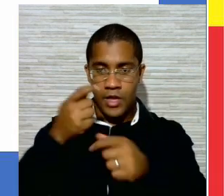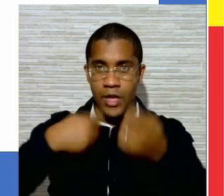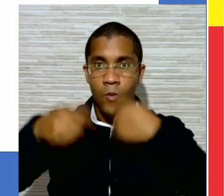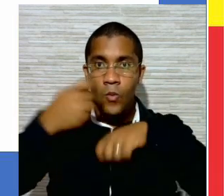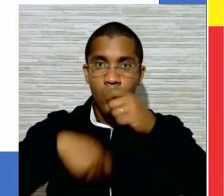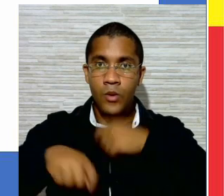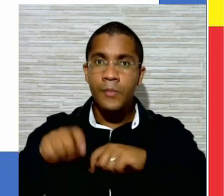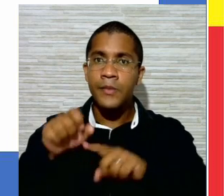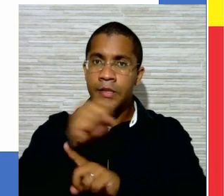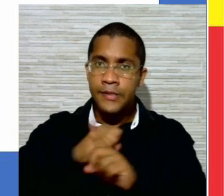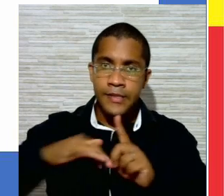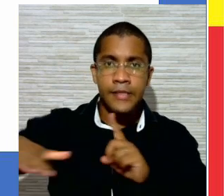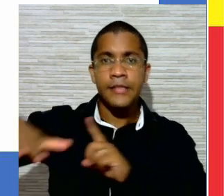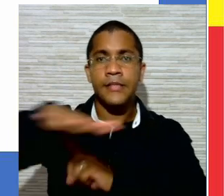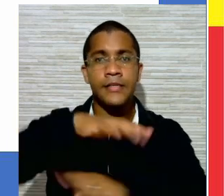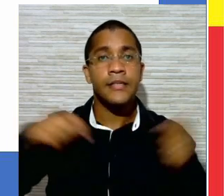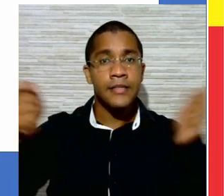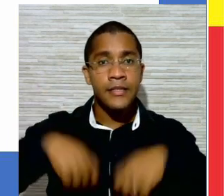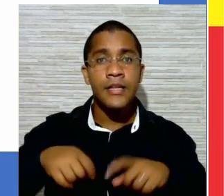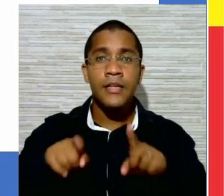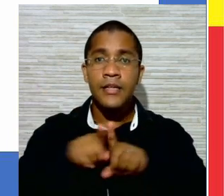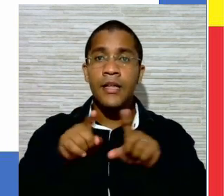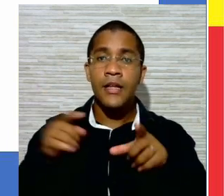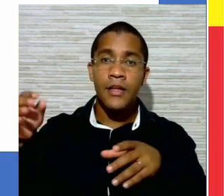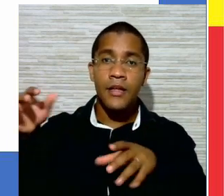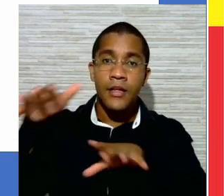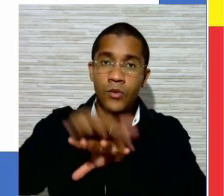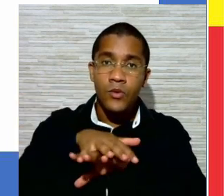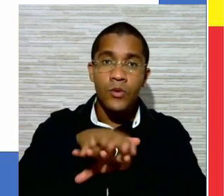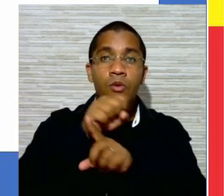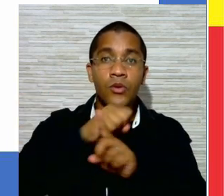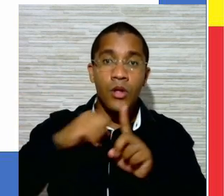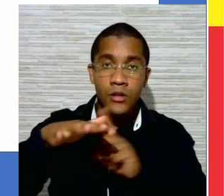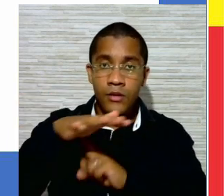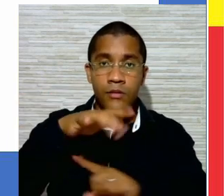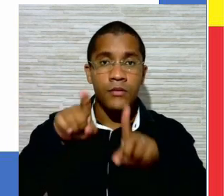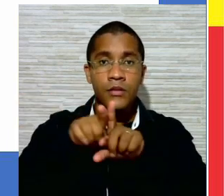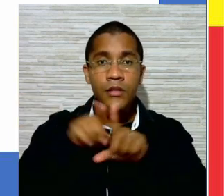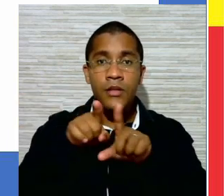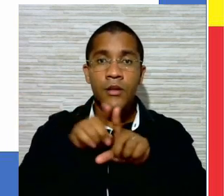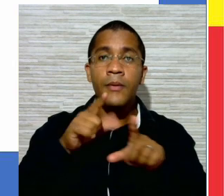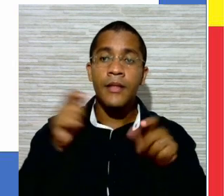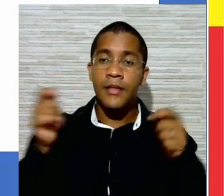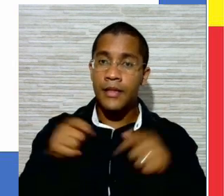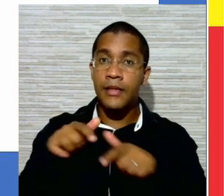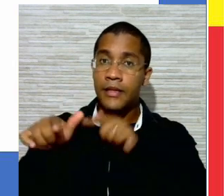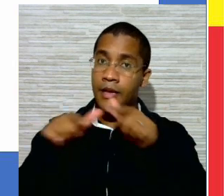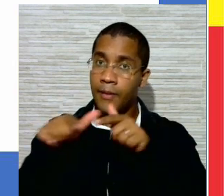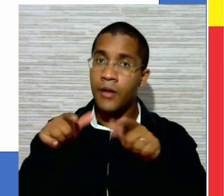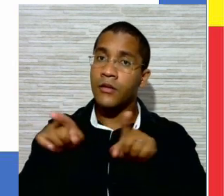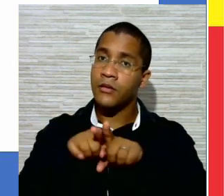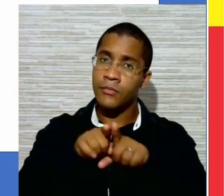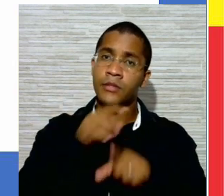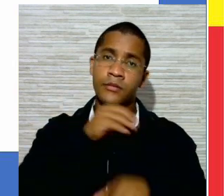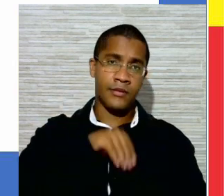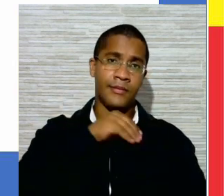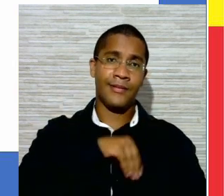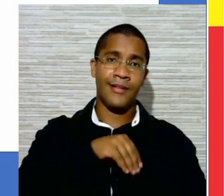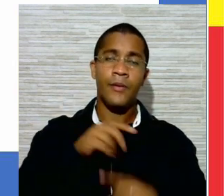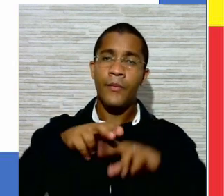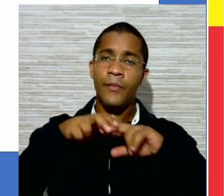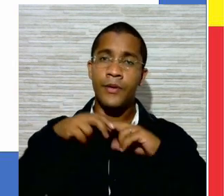da economia e sociedade. Promove a inclusão social, gera oportunidade de emprego e renda, tá? Então, por isso que a